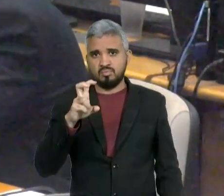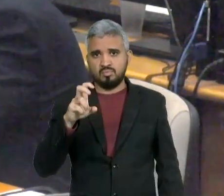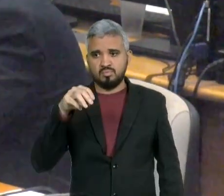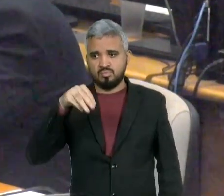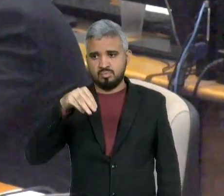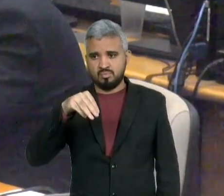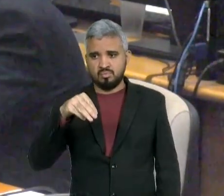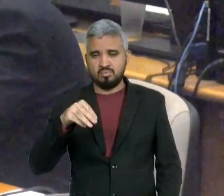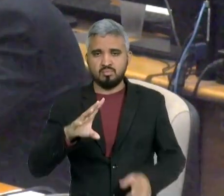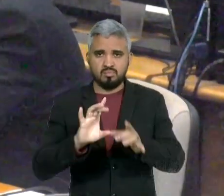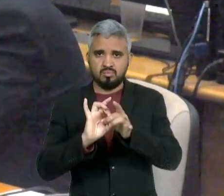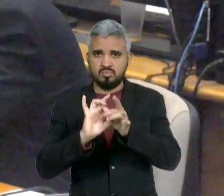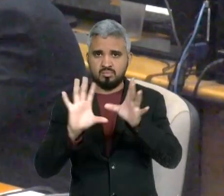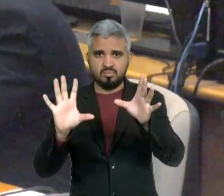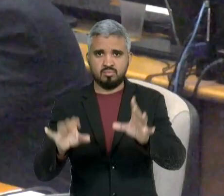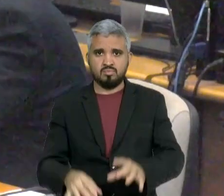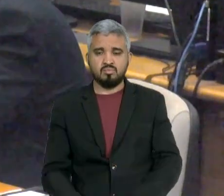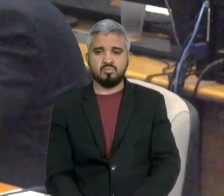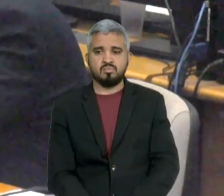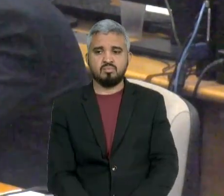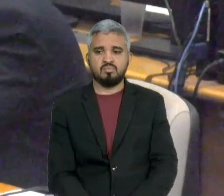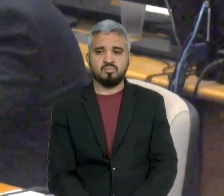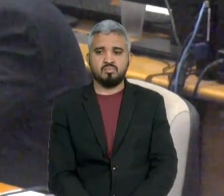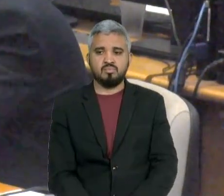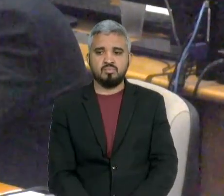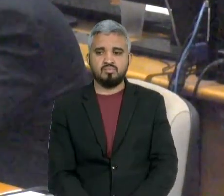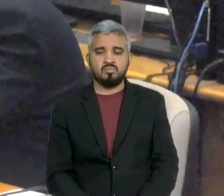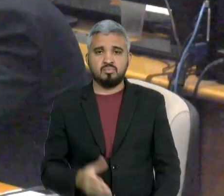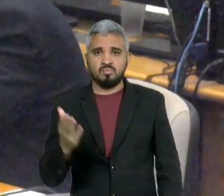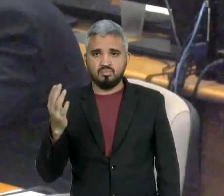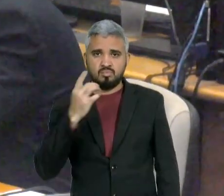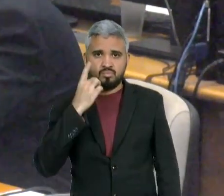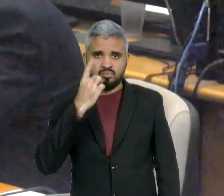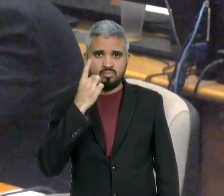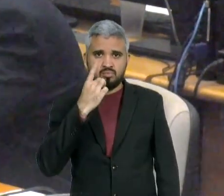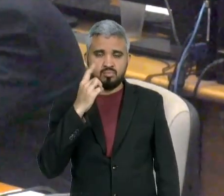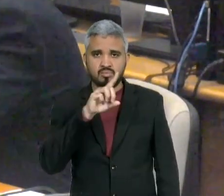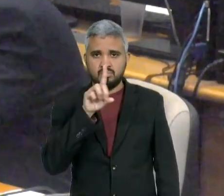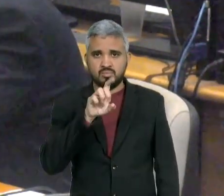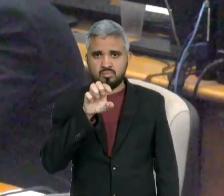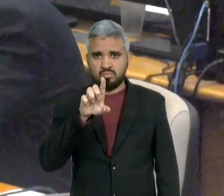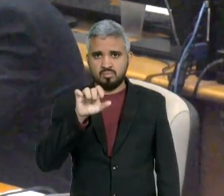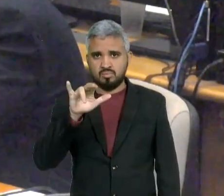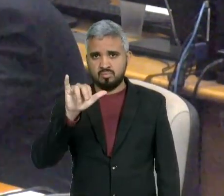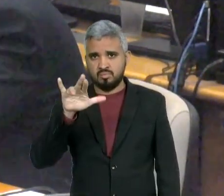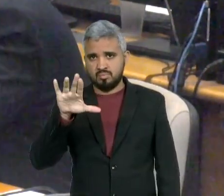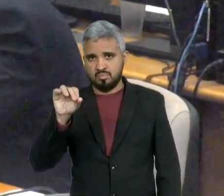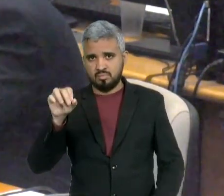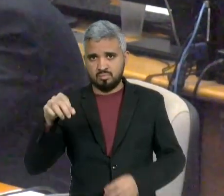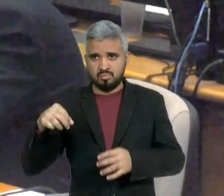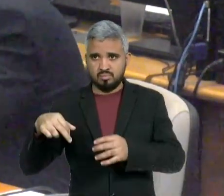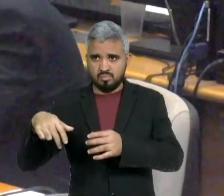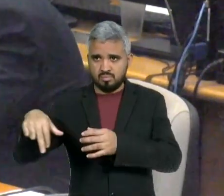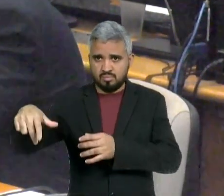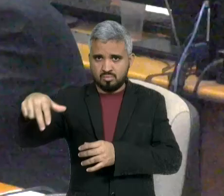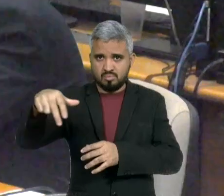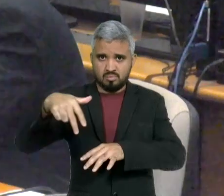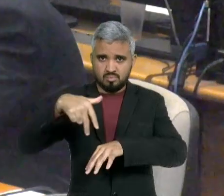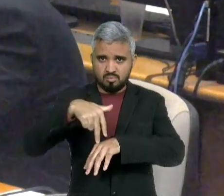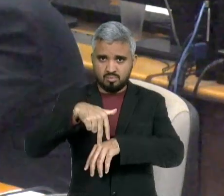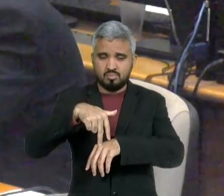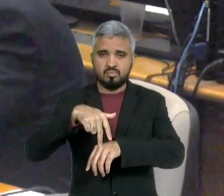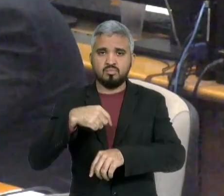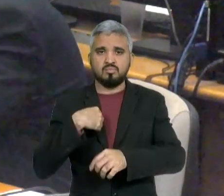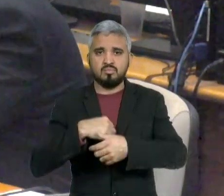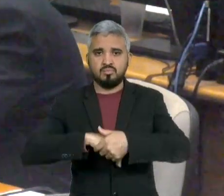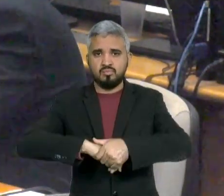liberado. Presidente, enquanto o deputado Zé Inácio se dirige, eu quero só fazer um cumprimento especial ao nosso grande amigo